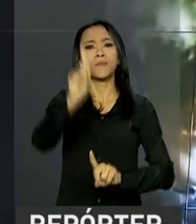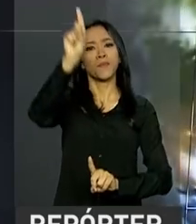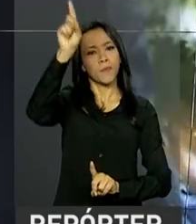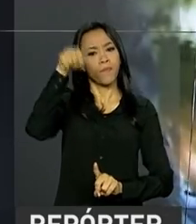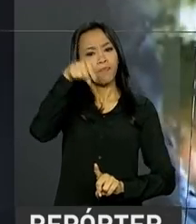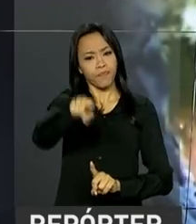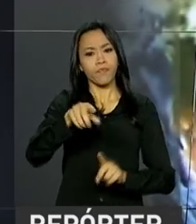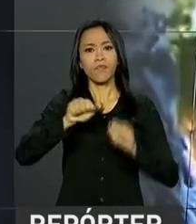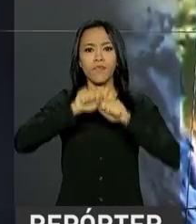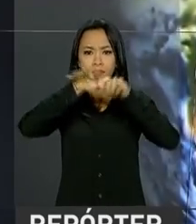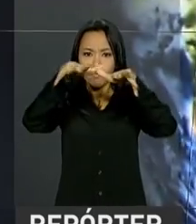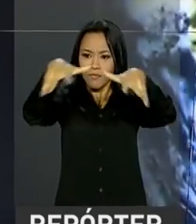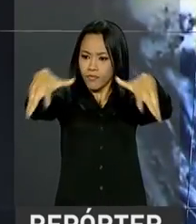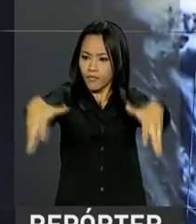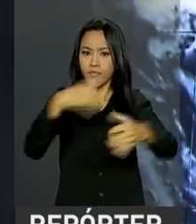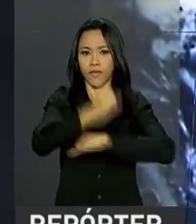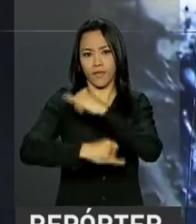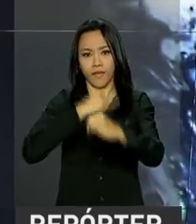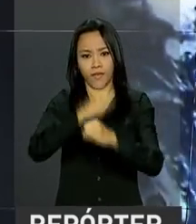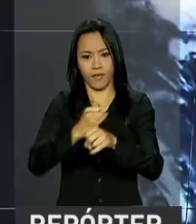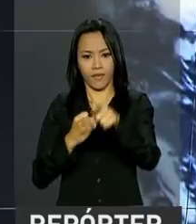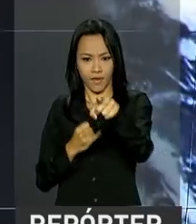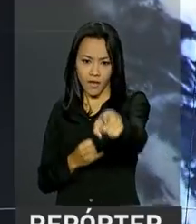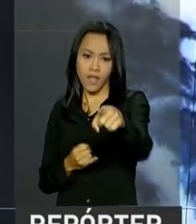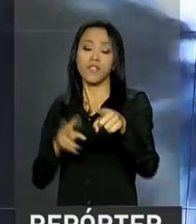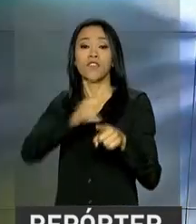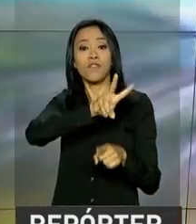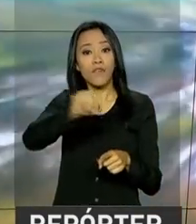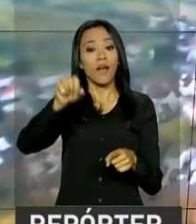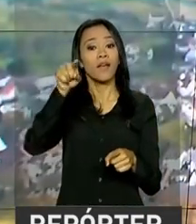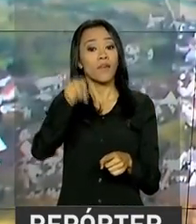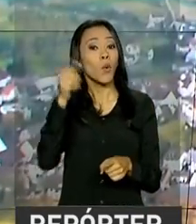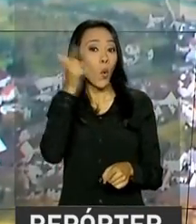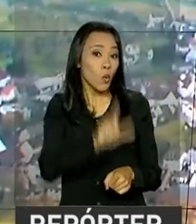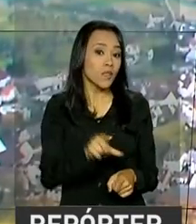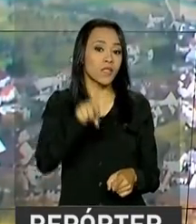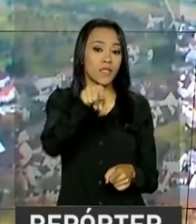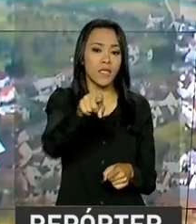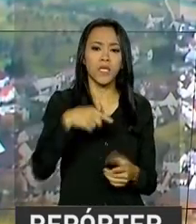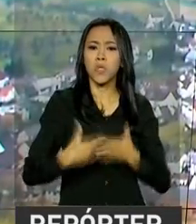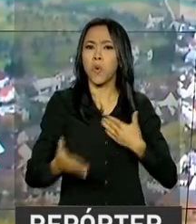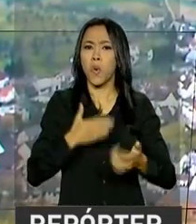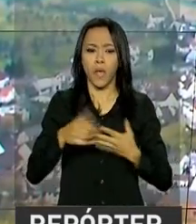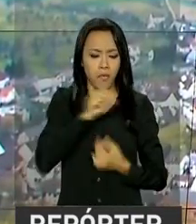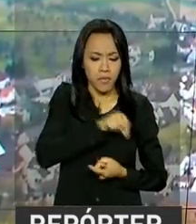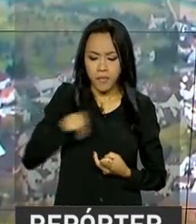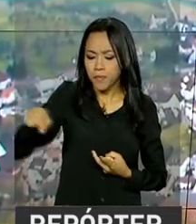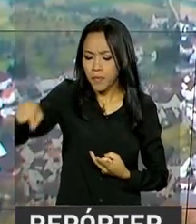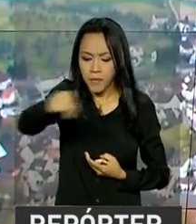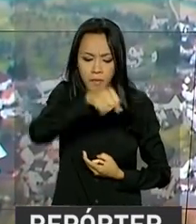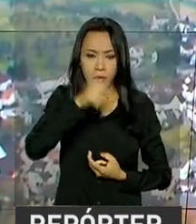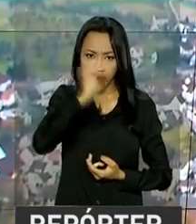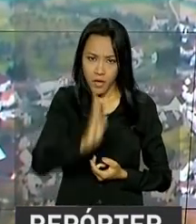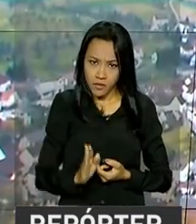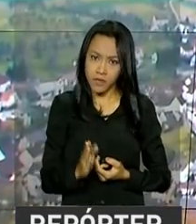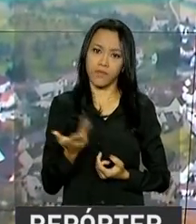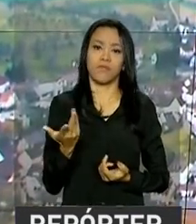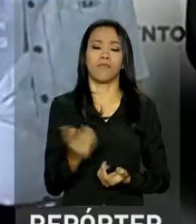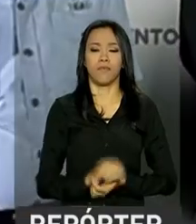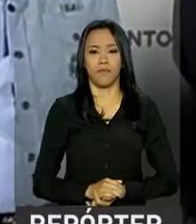de banda larga o equipamento possibilita o acesso a esse tipo de conexão em qualquer local do país sem